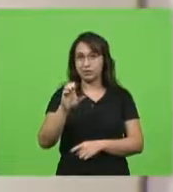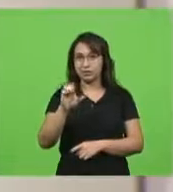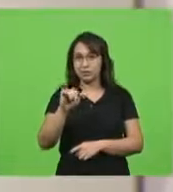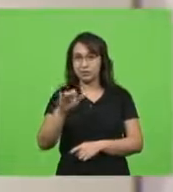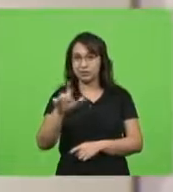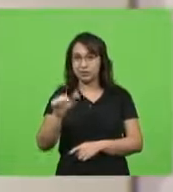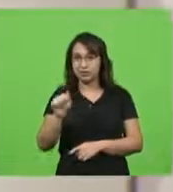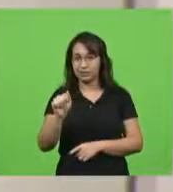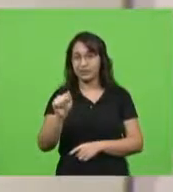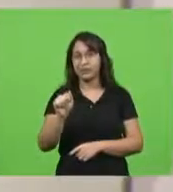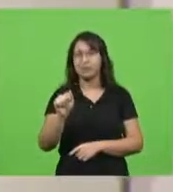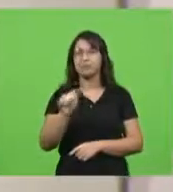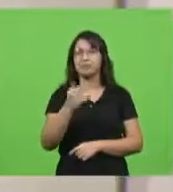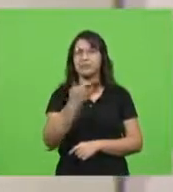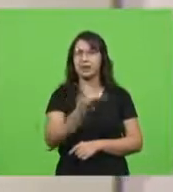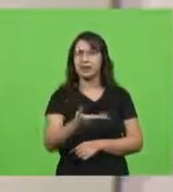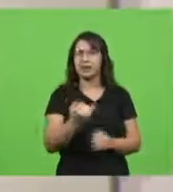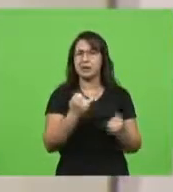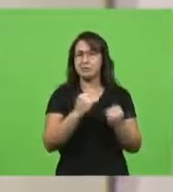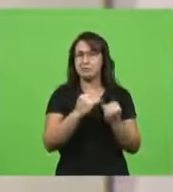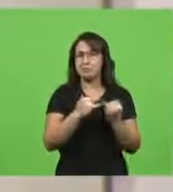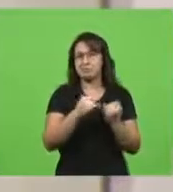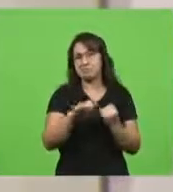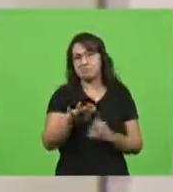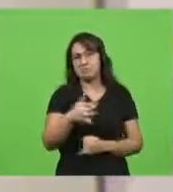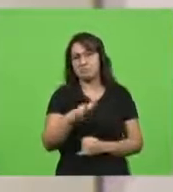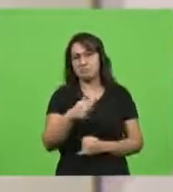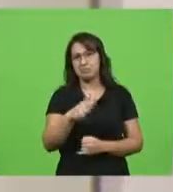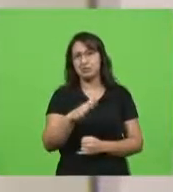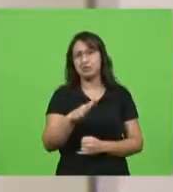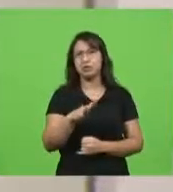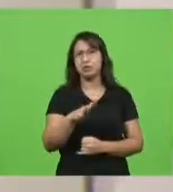3 policiais nesses pequenos municípios.